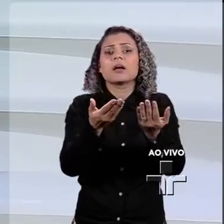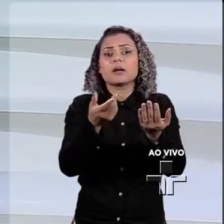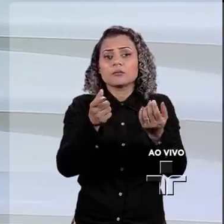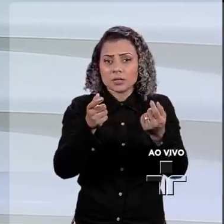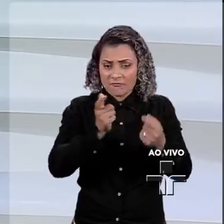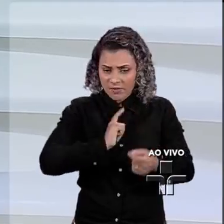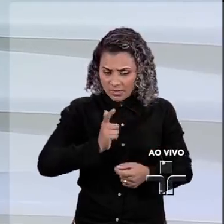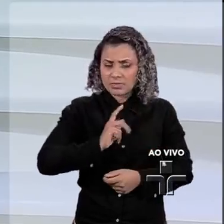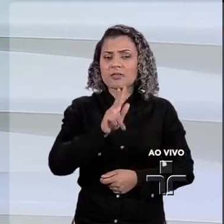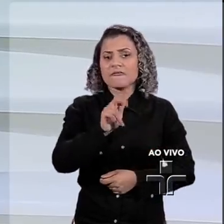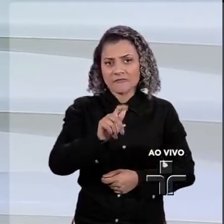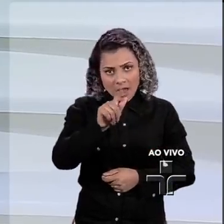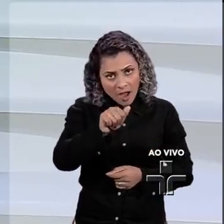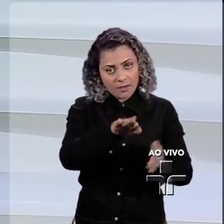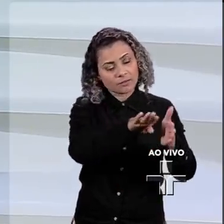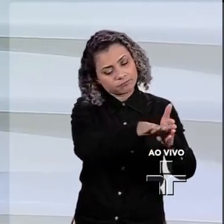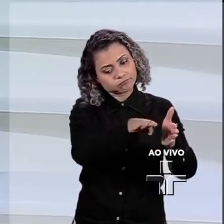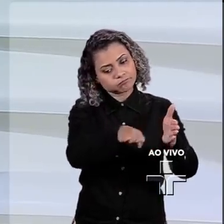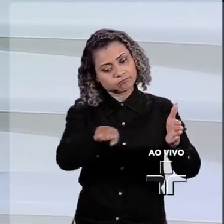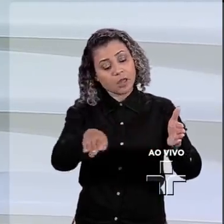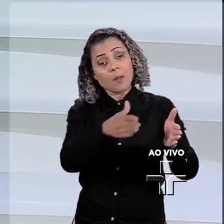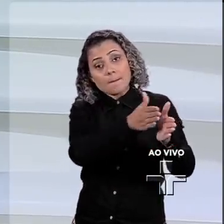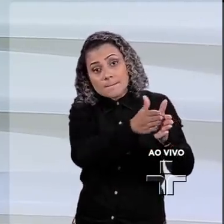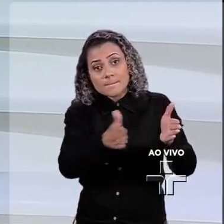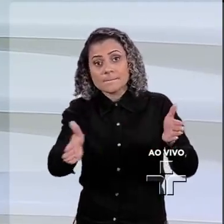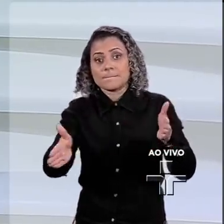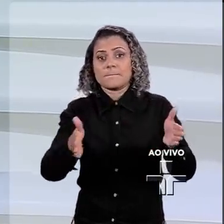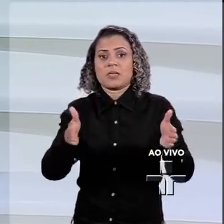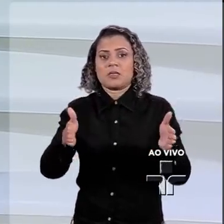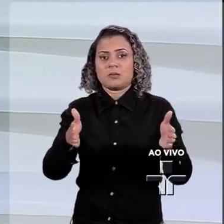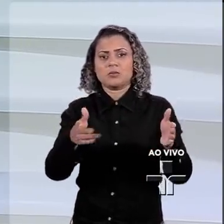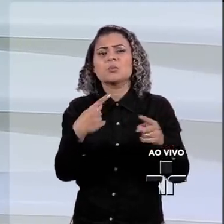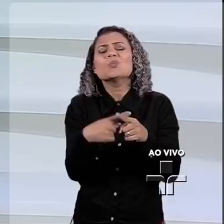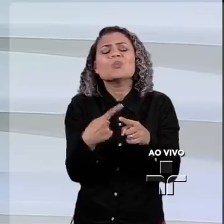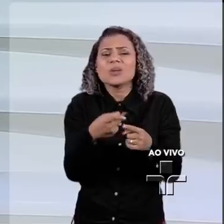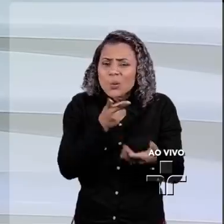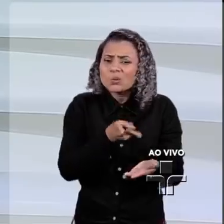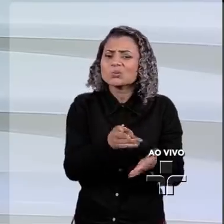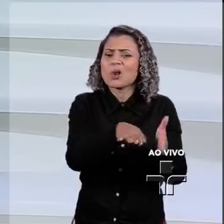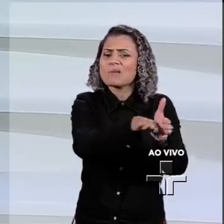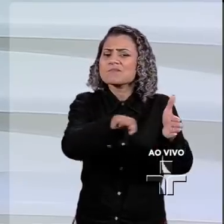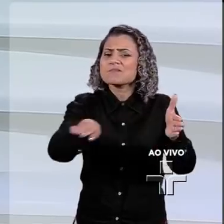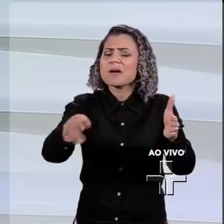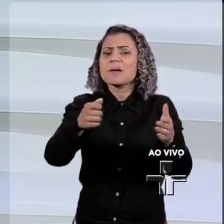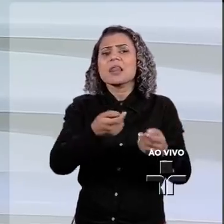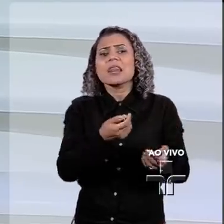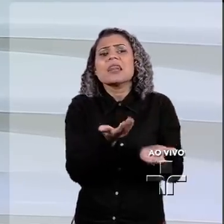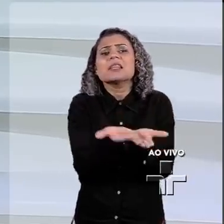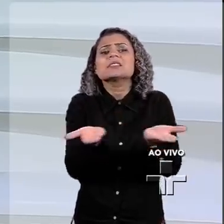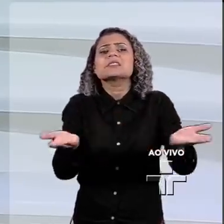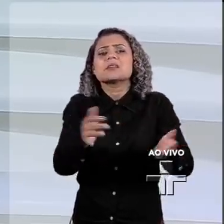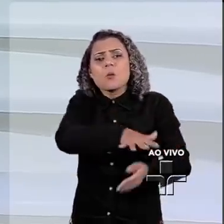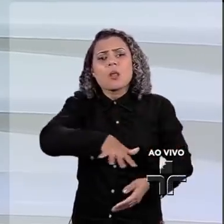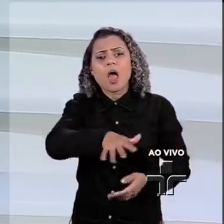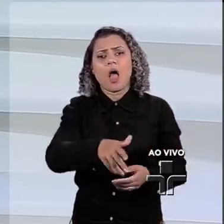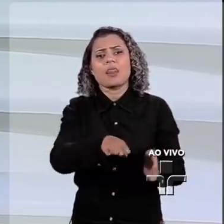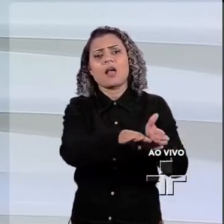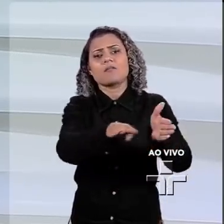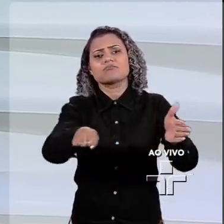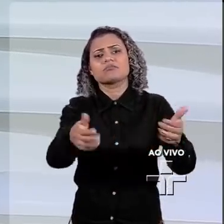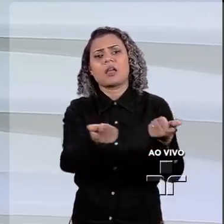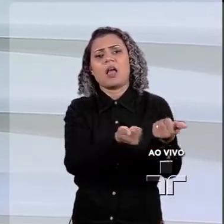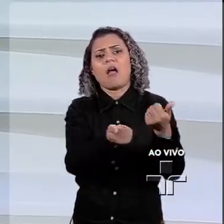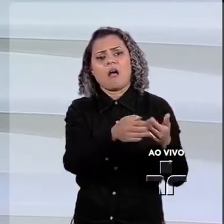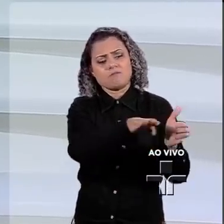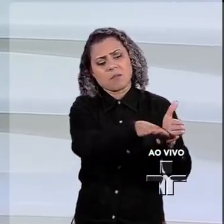existir essa quantidade de vagas por um período longo aí. Por que insistir numa licitação para a Zona Azul, em vez de pensar em reduzir